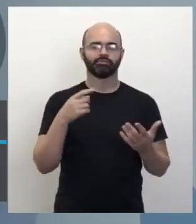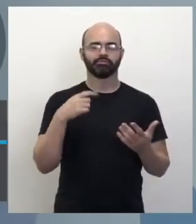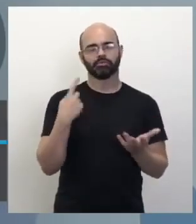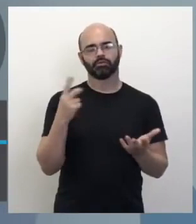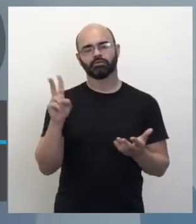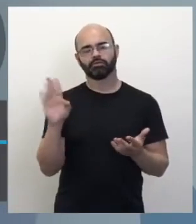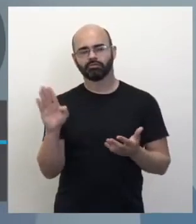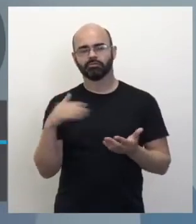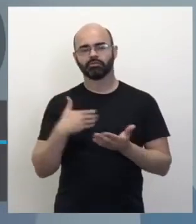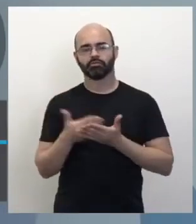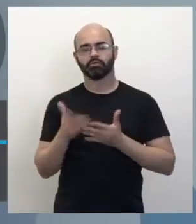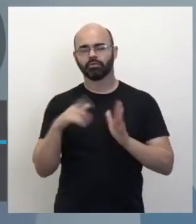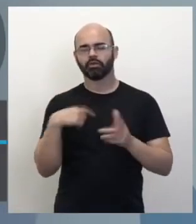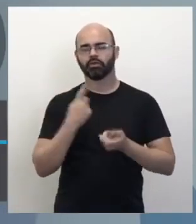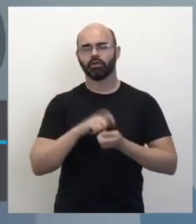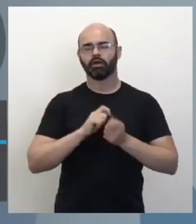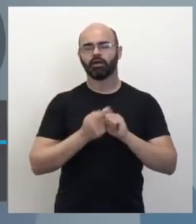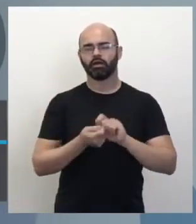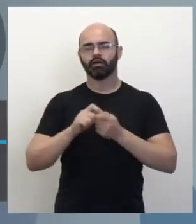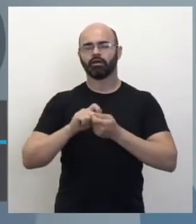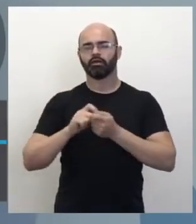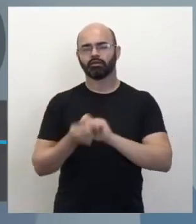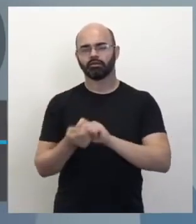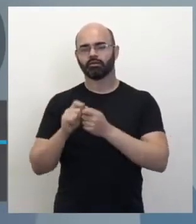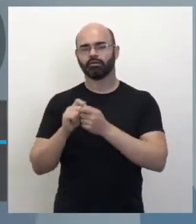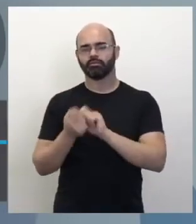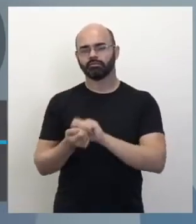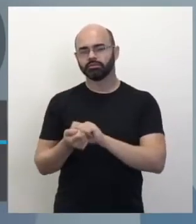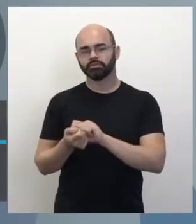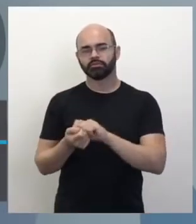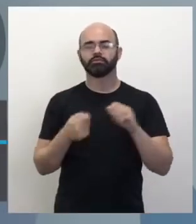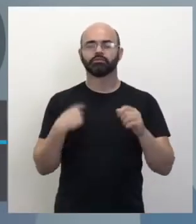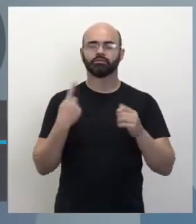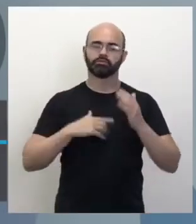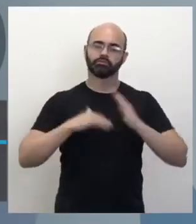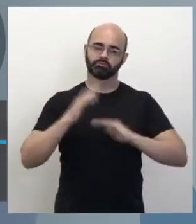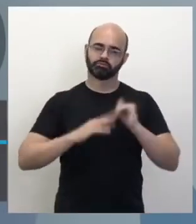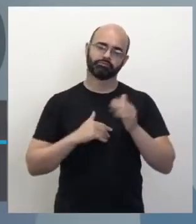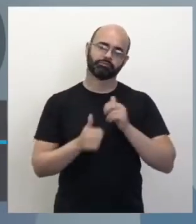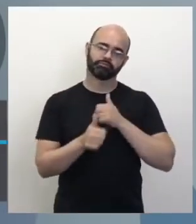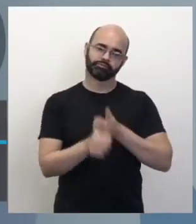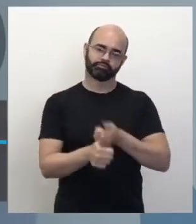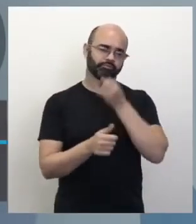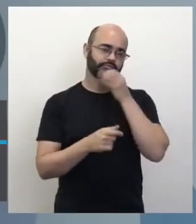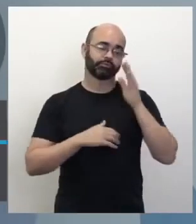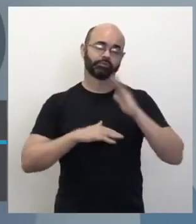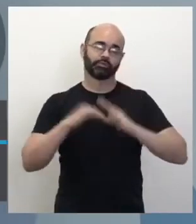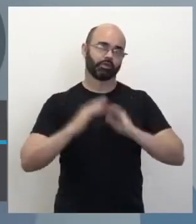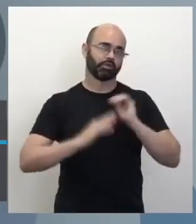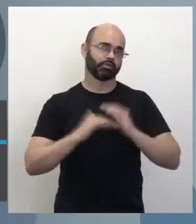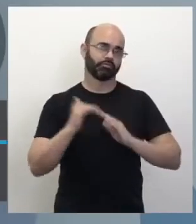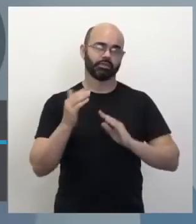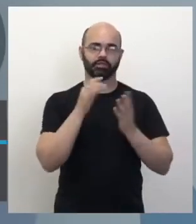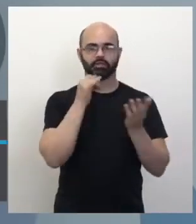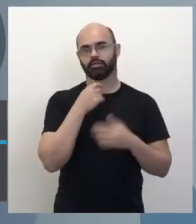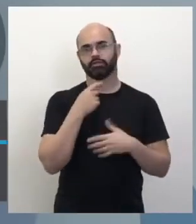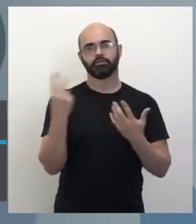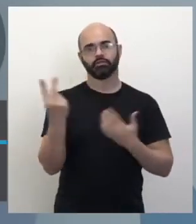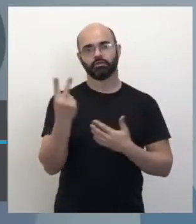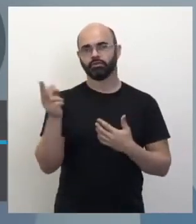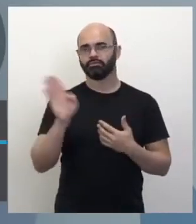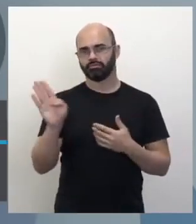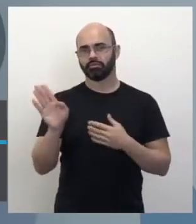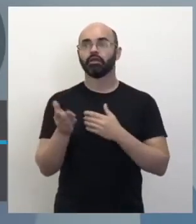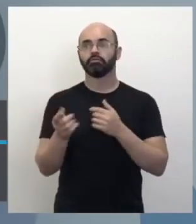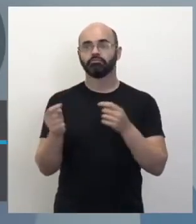mas a gente vai adaptando aqui, né? E a gente vai seguindo as habilidades. Então, às vezes, as habilidades são as habilidades do segundo bimestre que a gente já